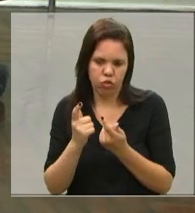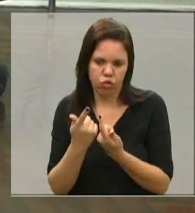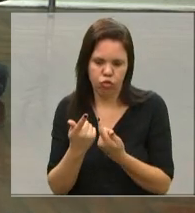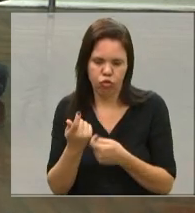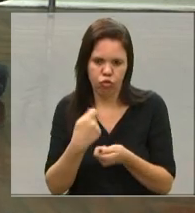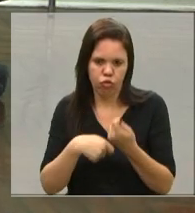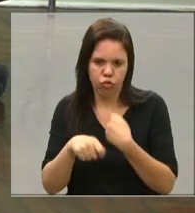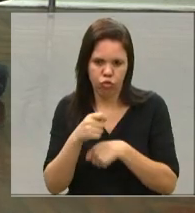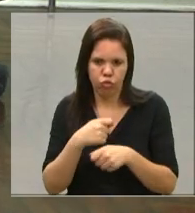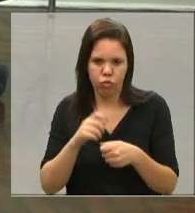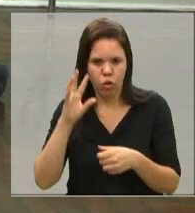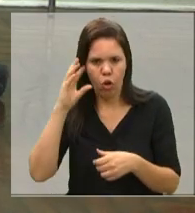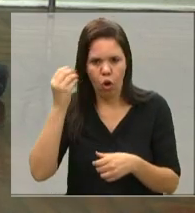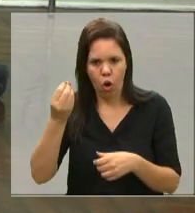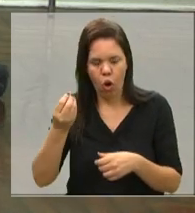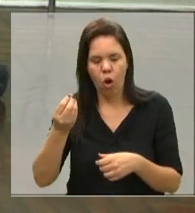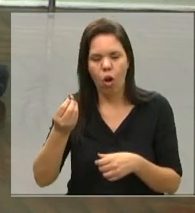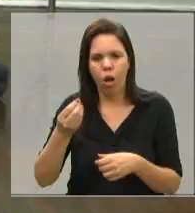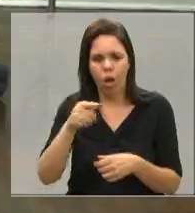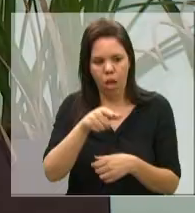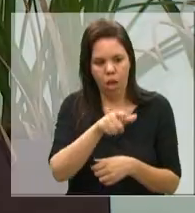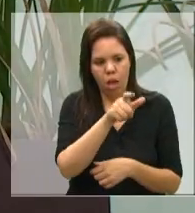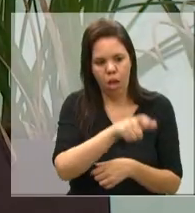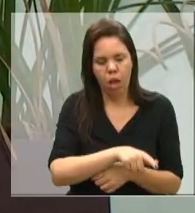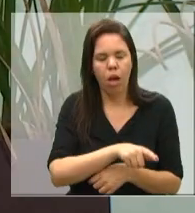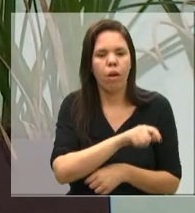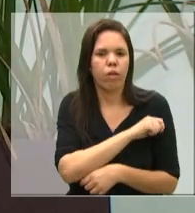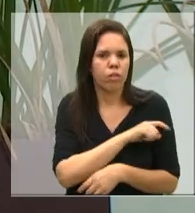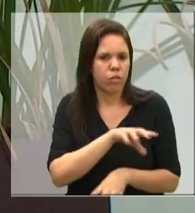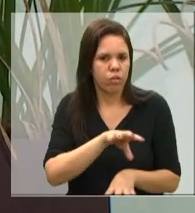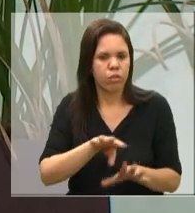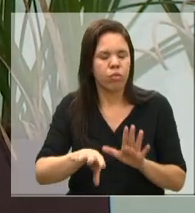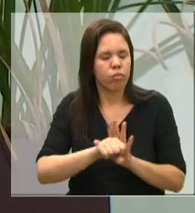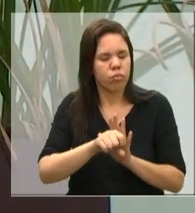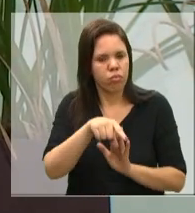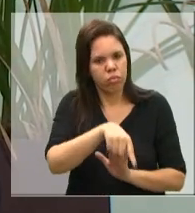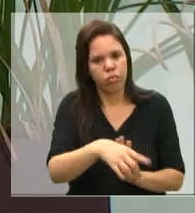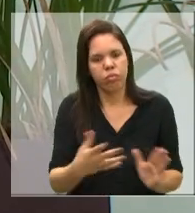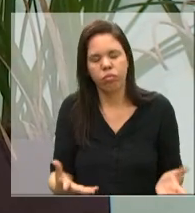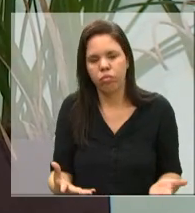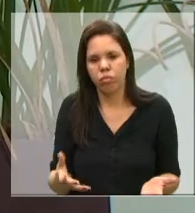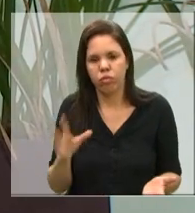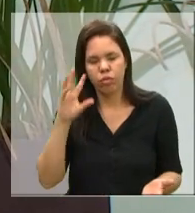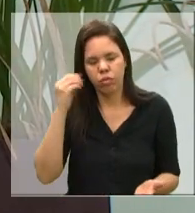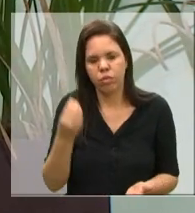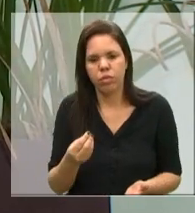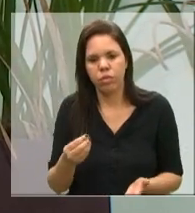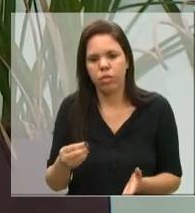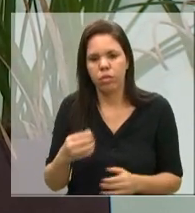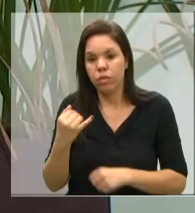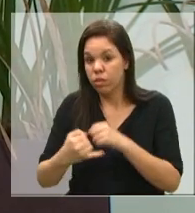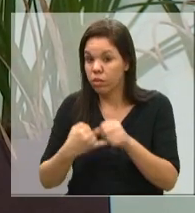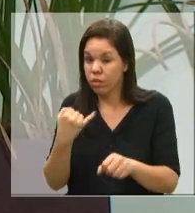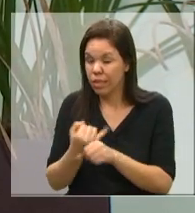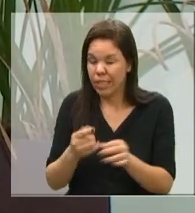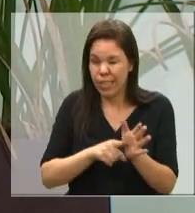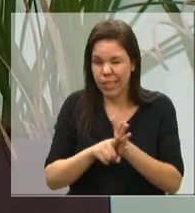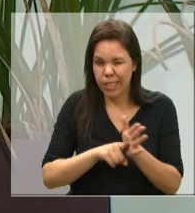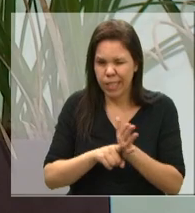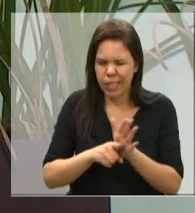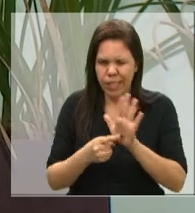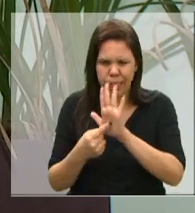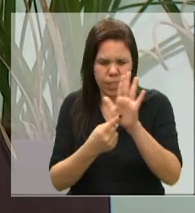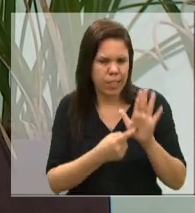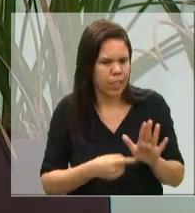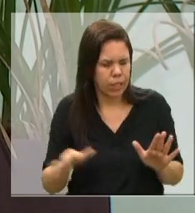inúmeras fontes de conhecimento. O aluno é uma delas. As plataformas de busca são o que a universidade coloca é apenas mais